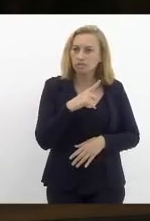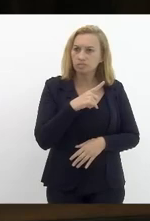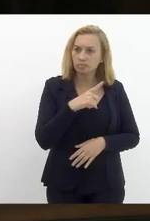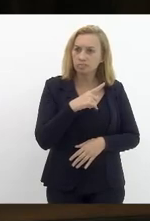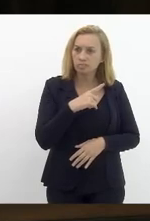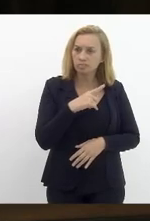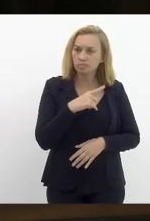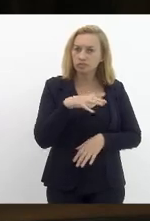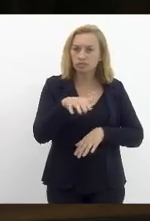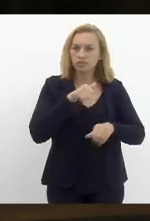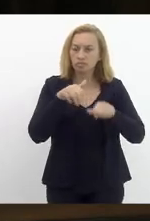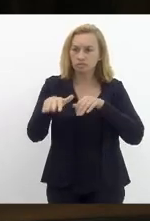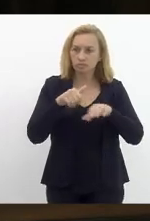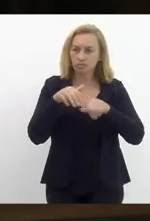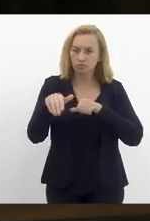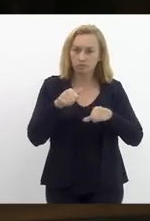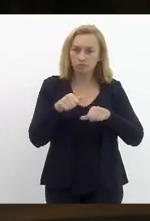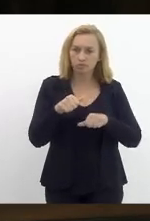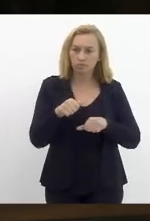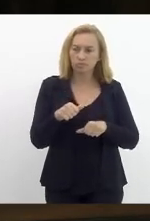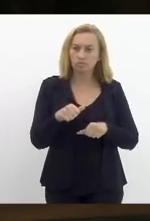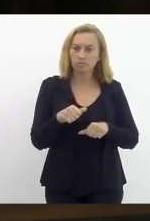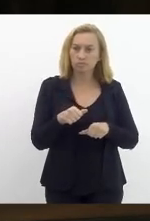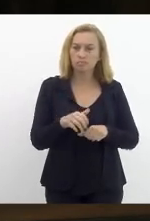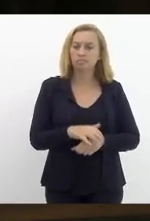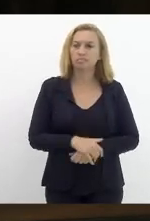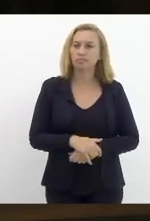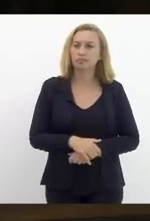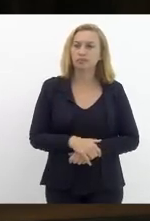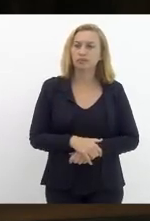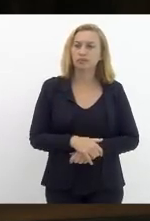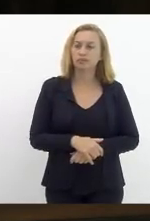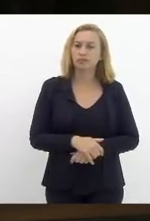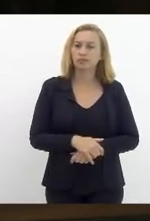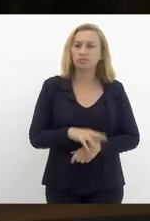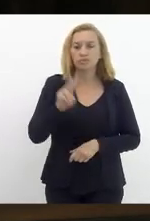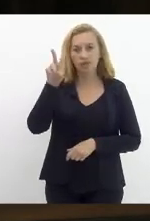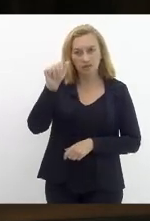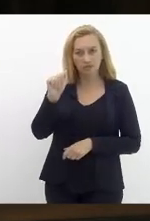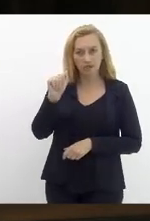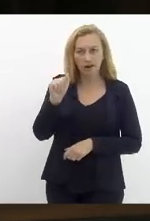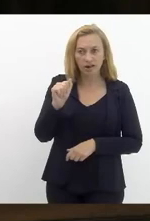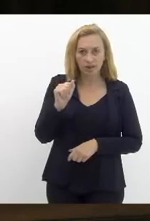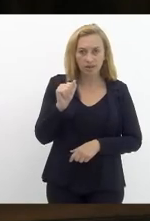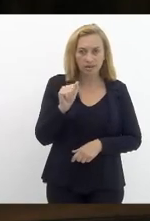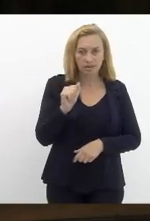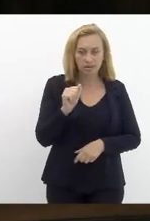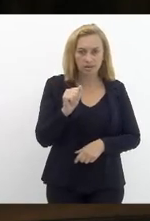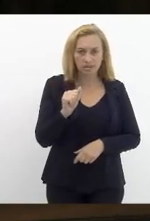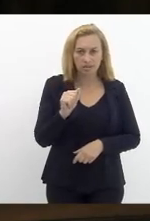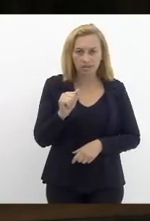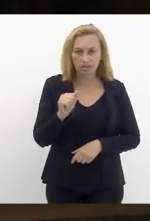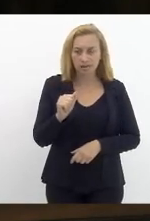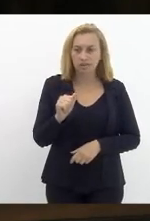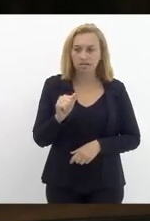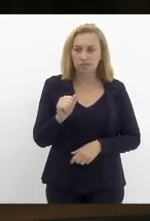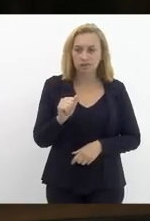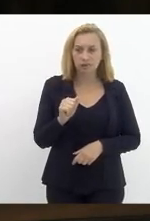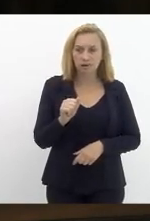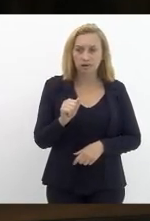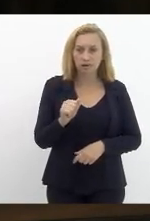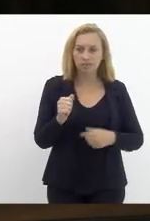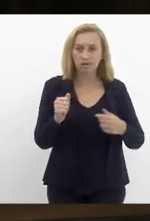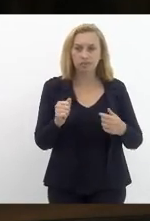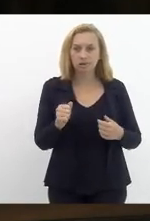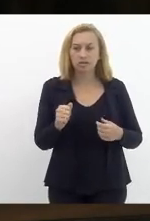imediata convocação diante da vaga daquela vacância daquele